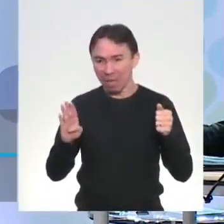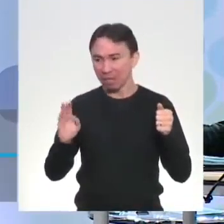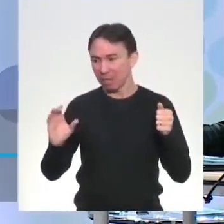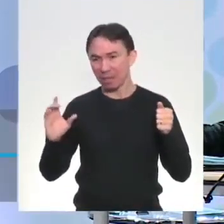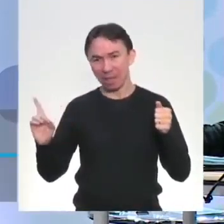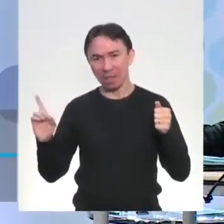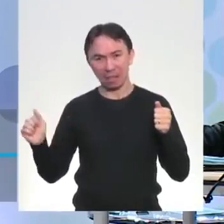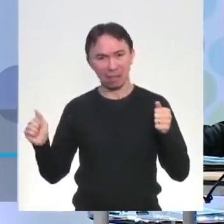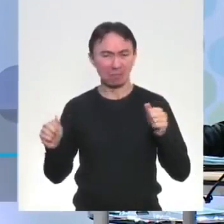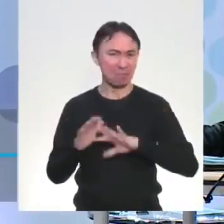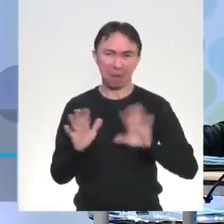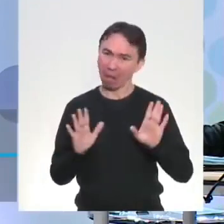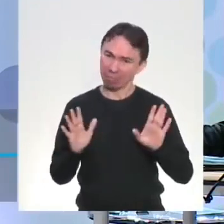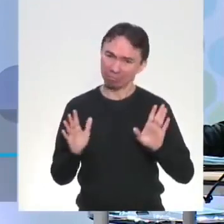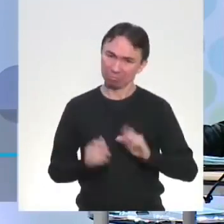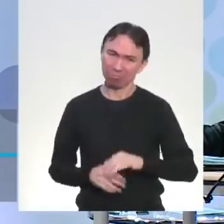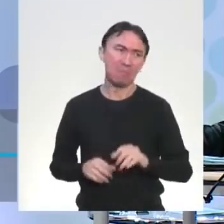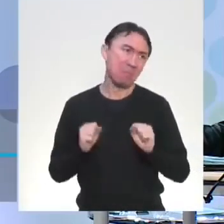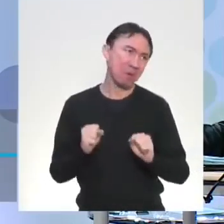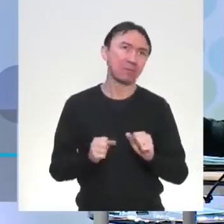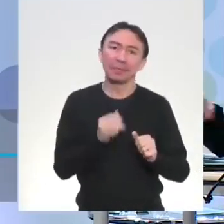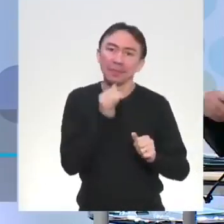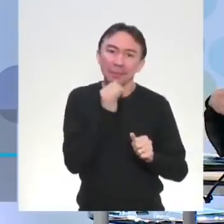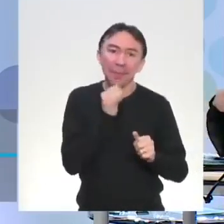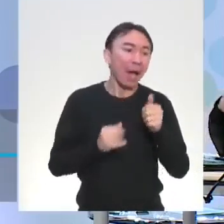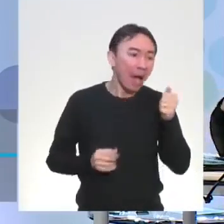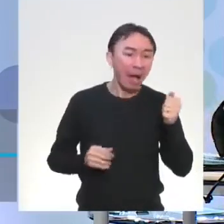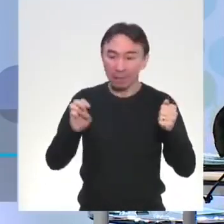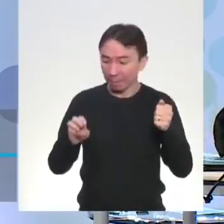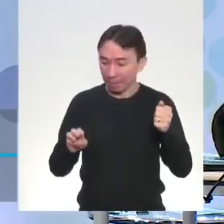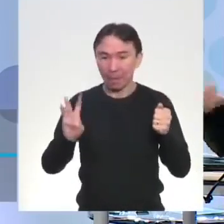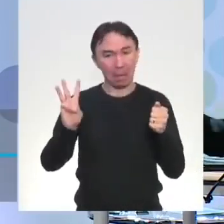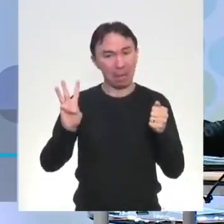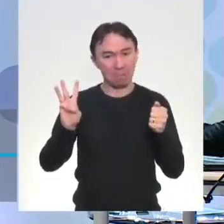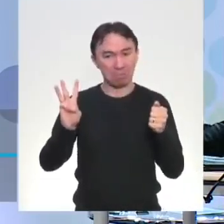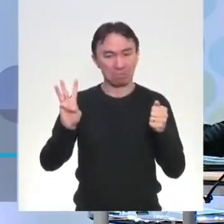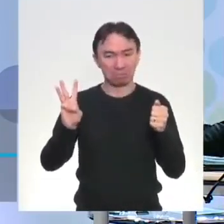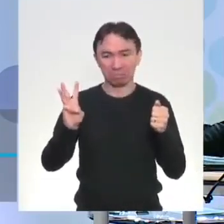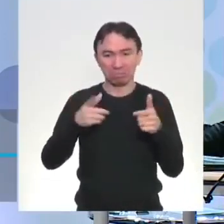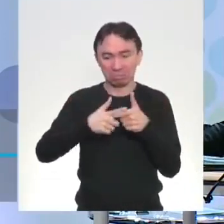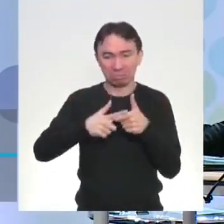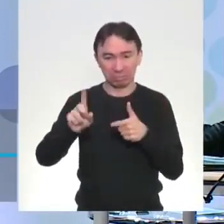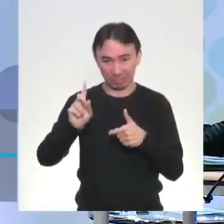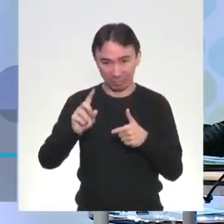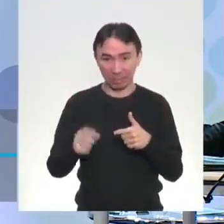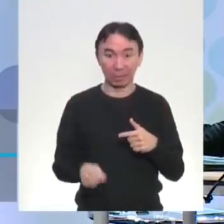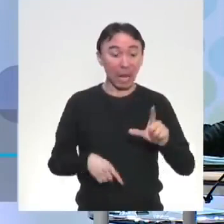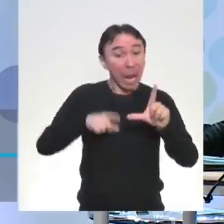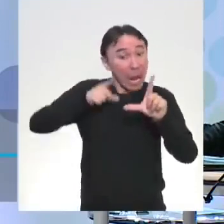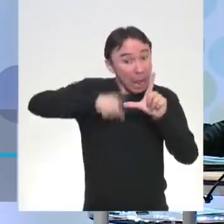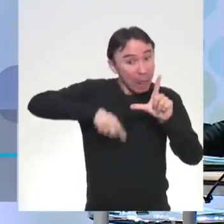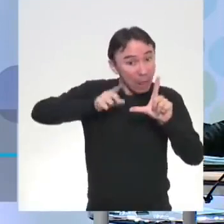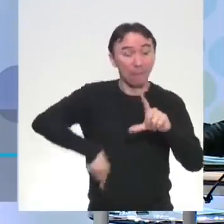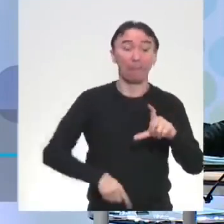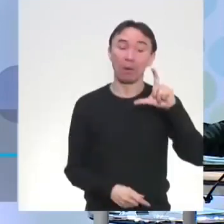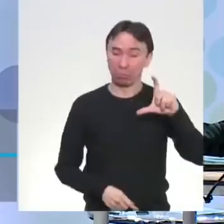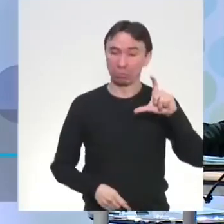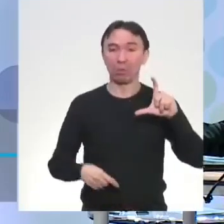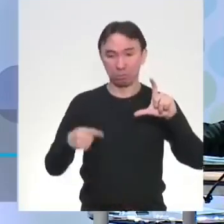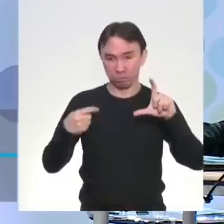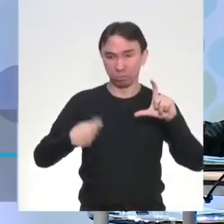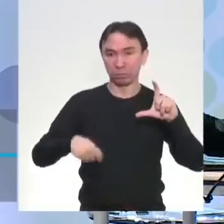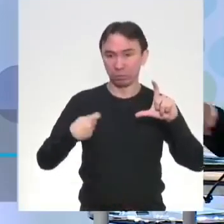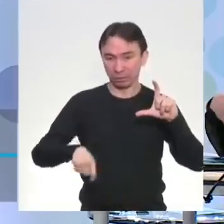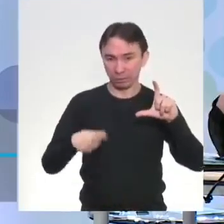colocado, por exemplo, A e W, não tem problema, tá? Desde que essas nomenclaturas sejam letras maiúsculas. Não utilize